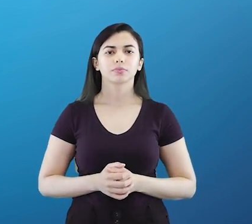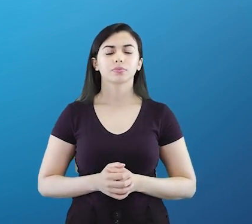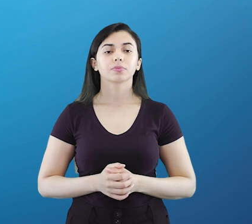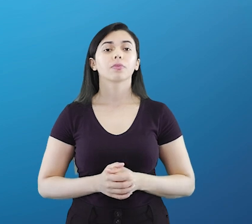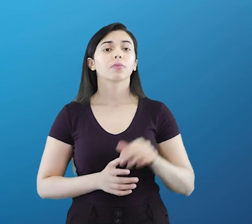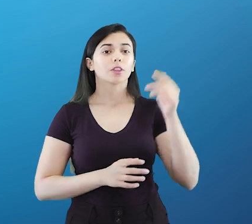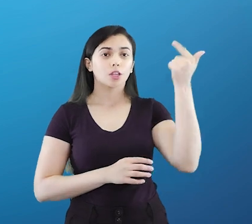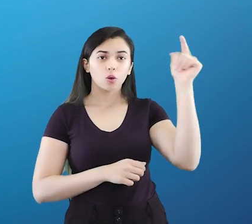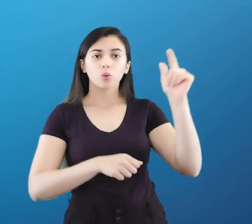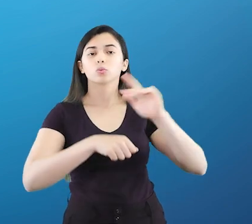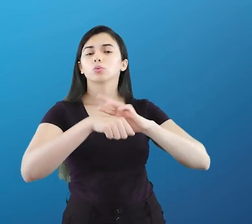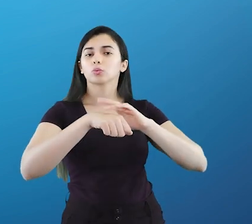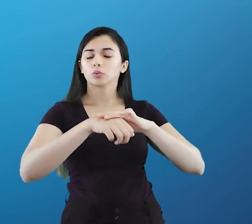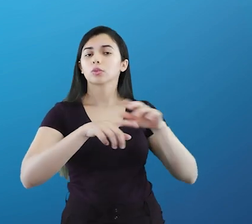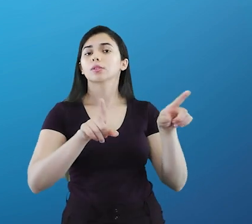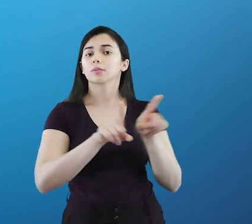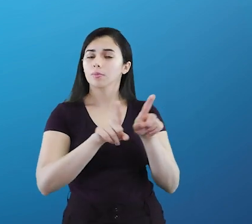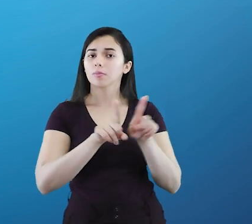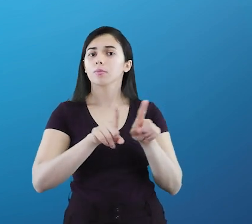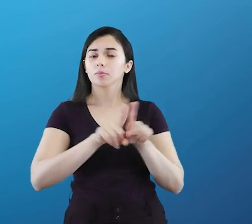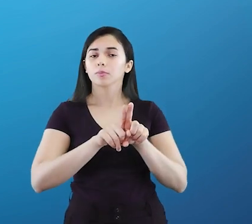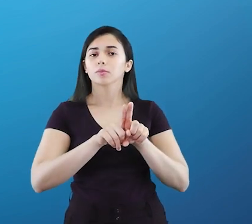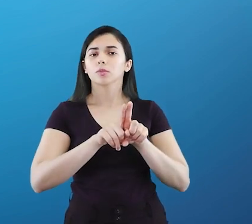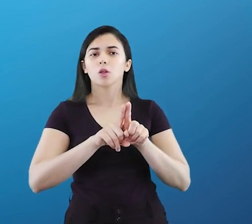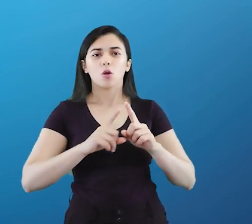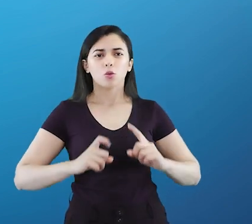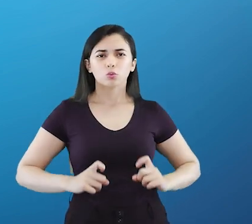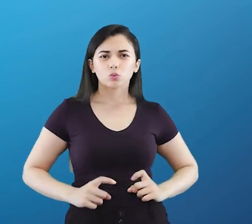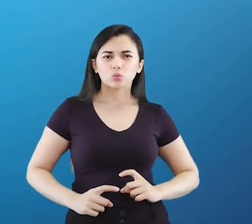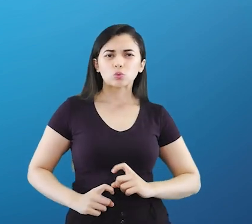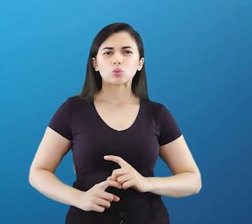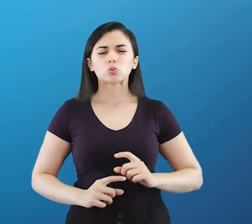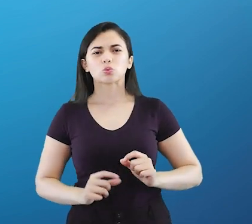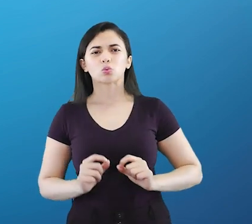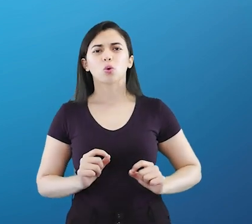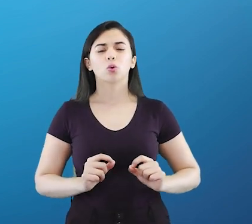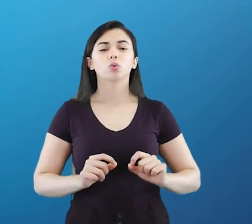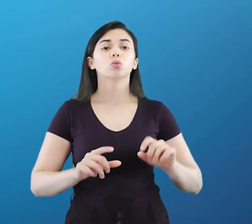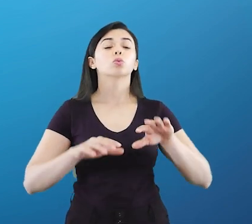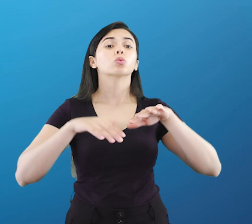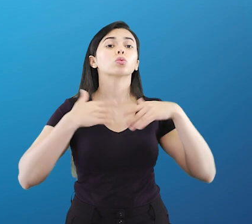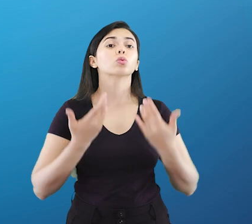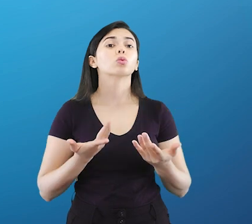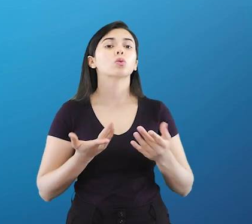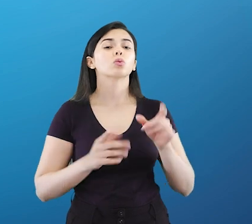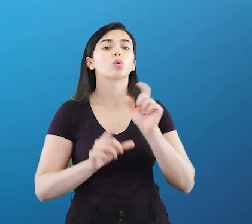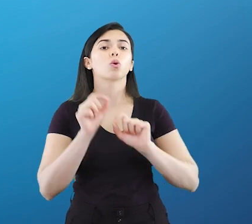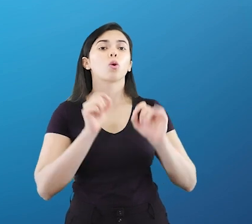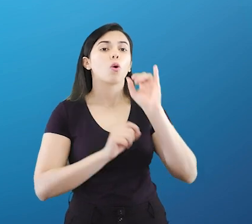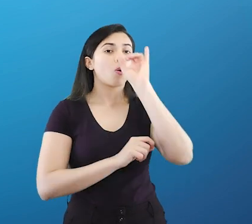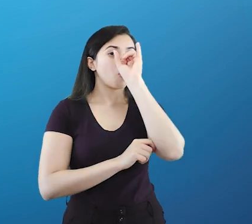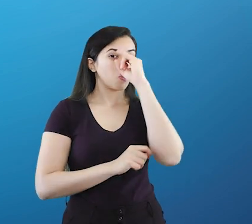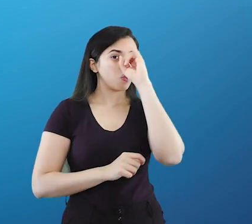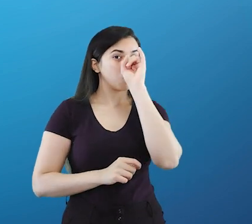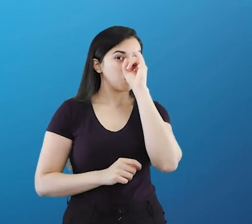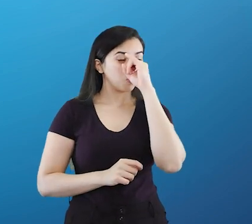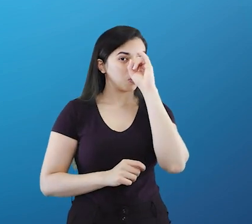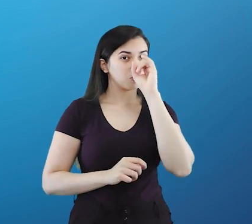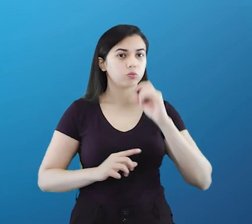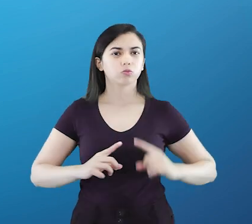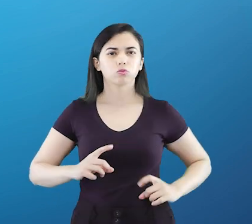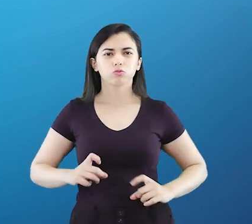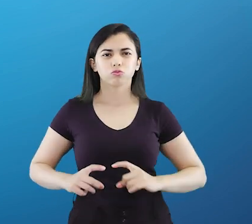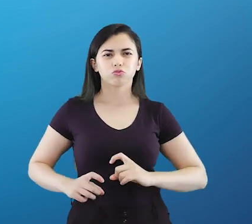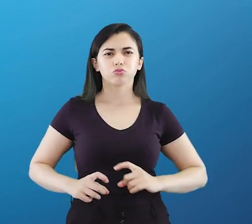Uma outra doença também causada pelo verme tênia é a cisticercose. A diferença para a teníase é que aqui nós